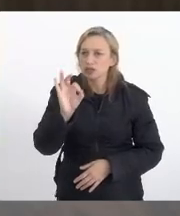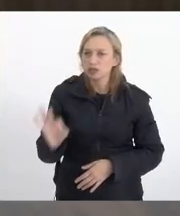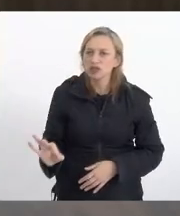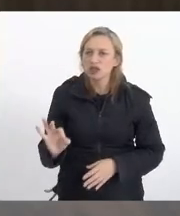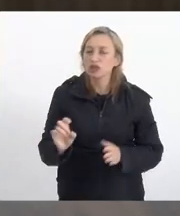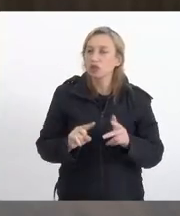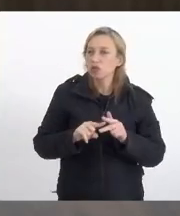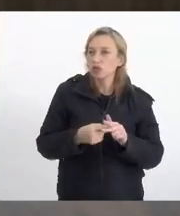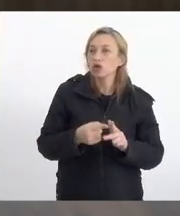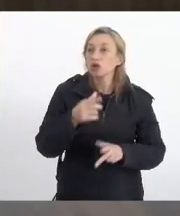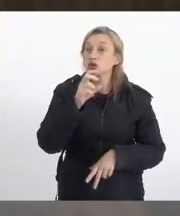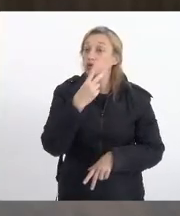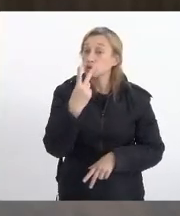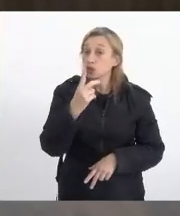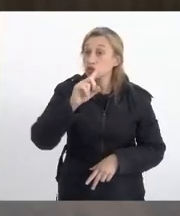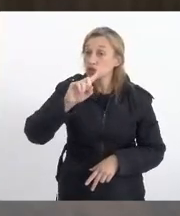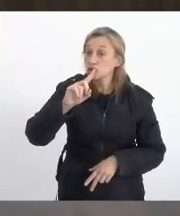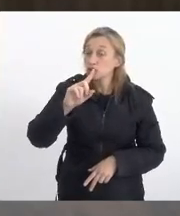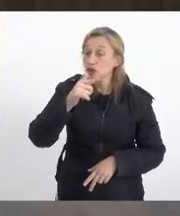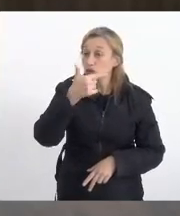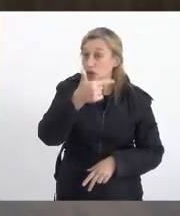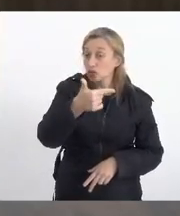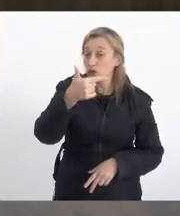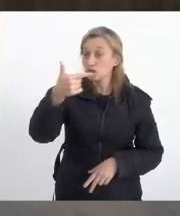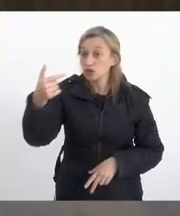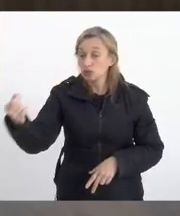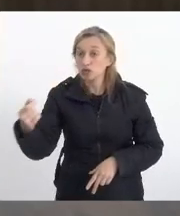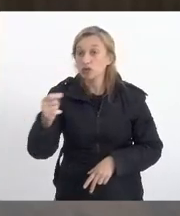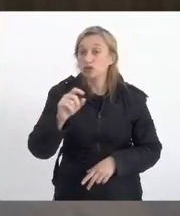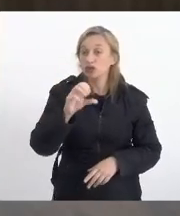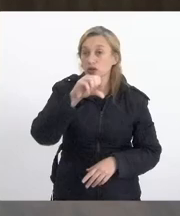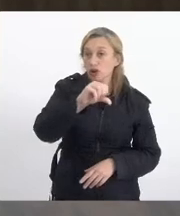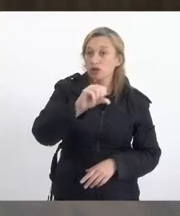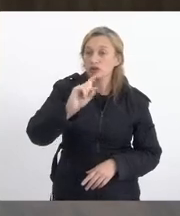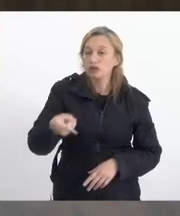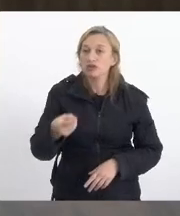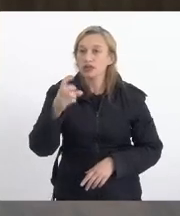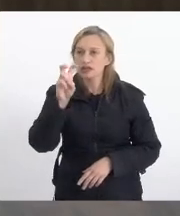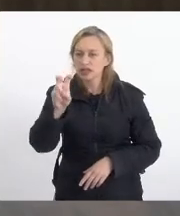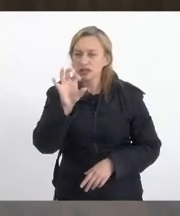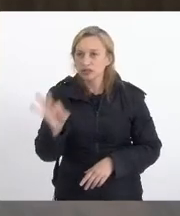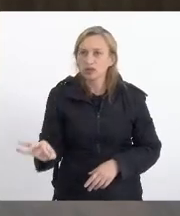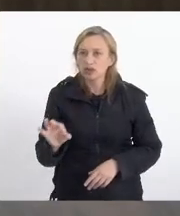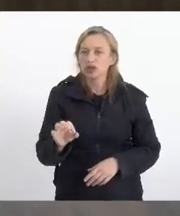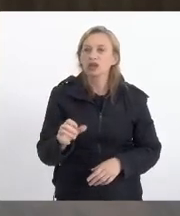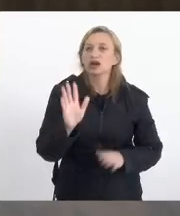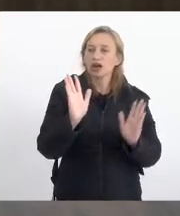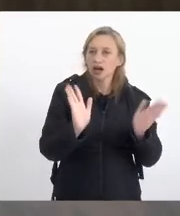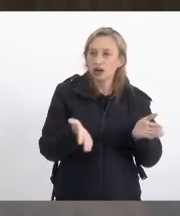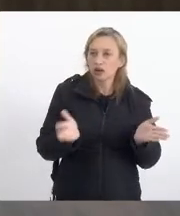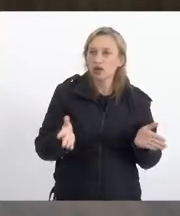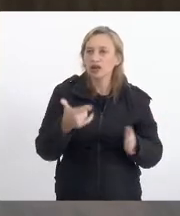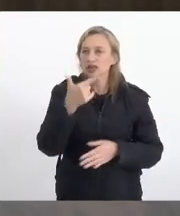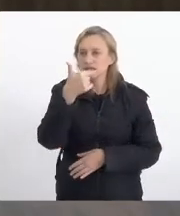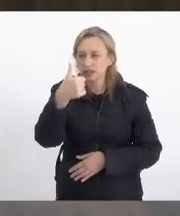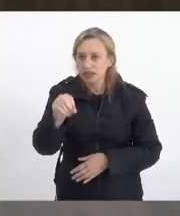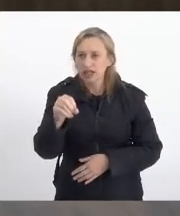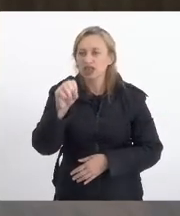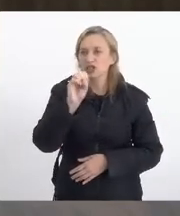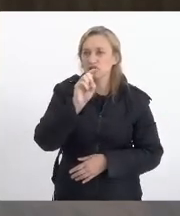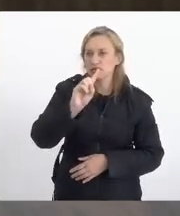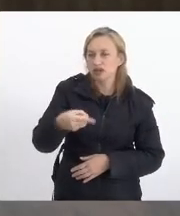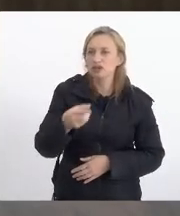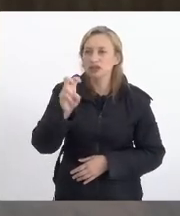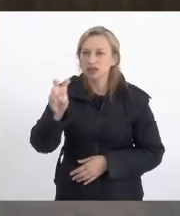corrigindo, 2000 foi 9,5%. E esse ano, 10,5%. Como